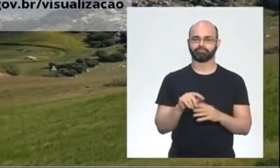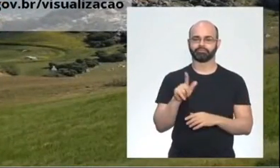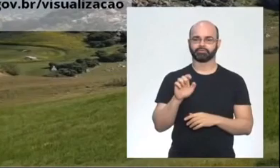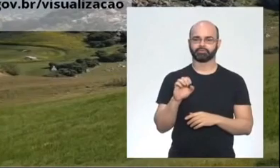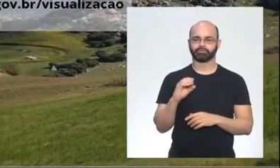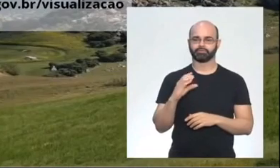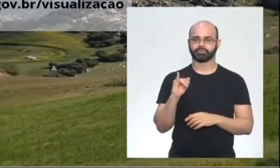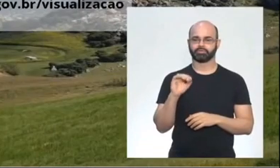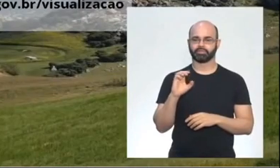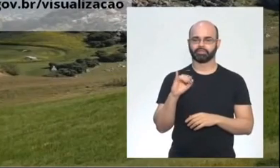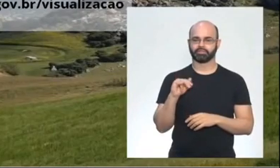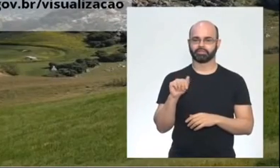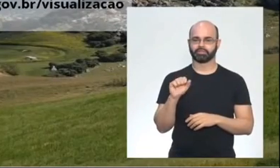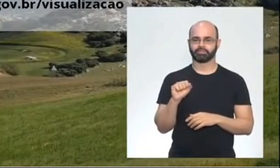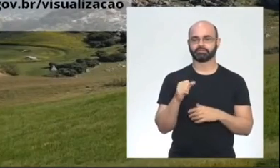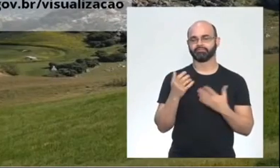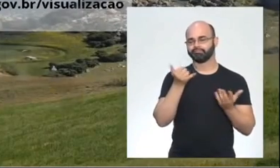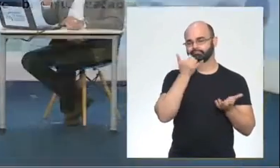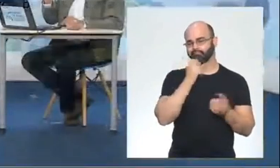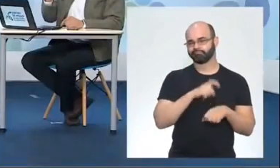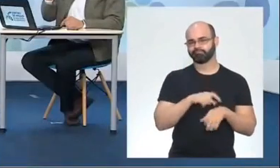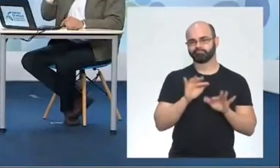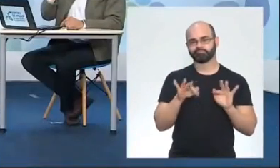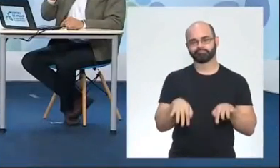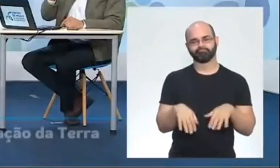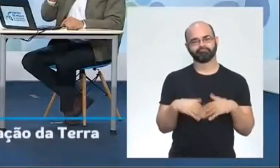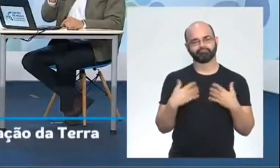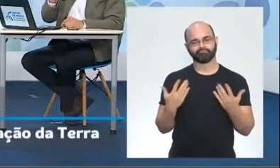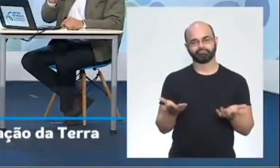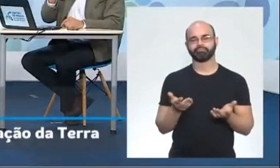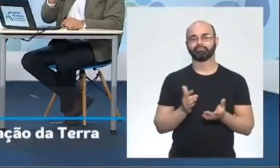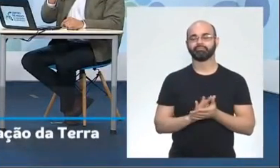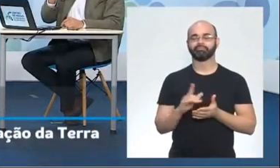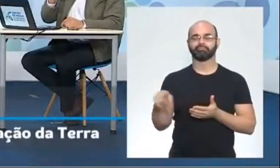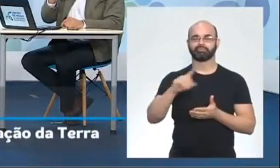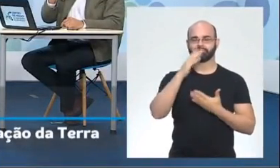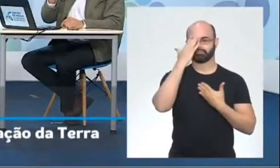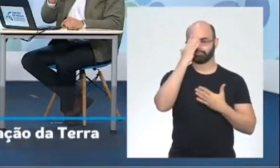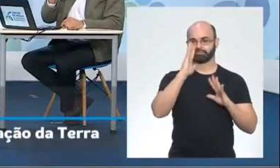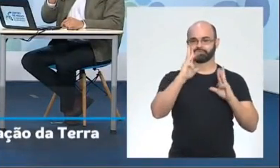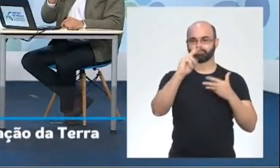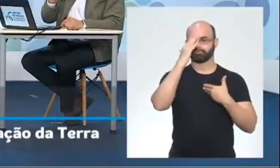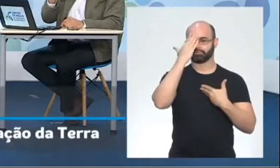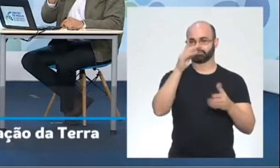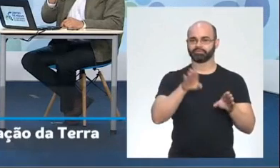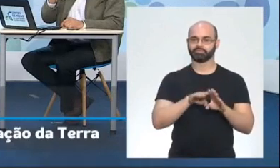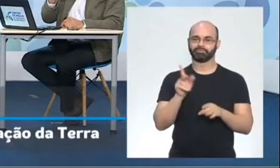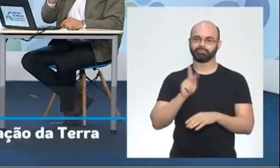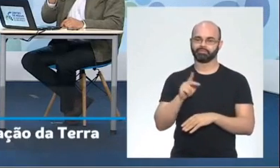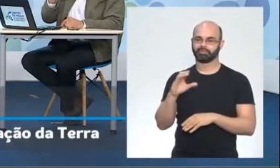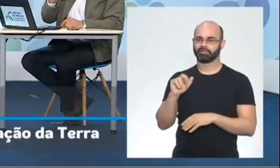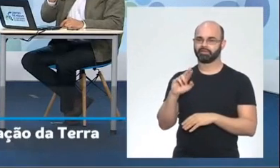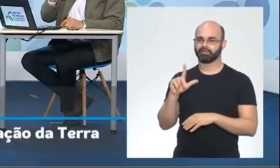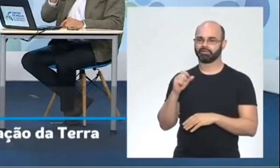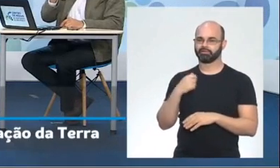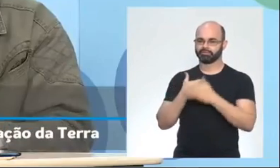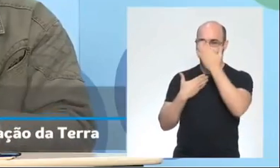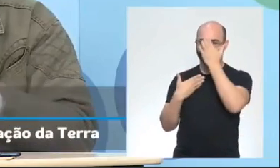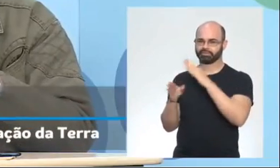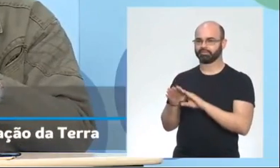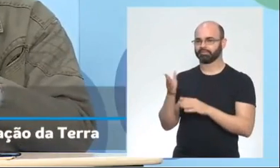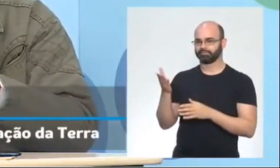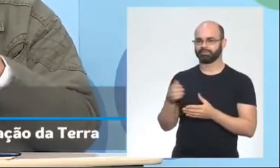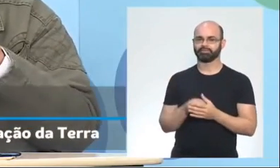Perfeito, professor Carlos. Infelizmente o tempo acabou. Quero agradecer a todos e agradecer mais a participação do professor Carlos novamente.